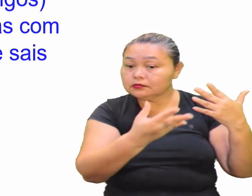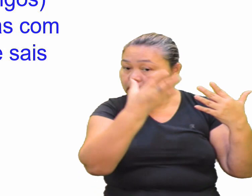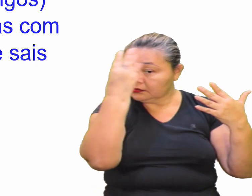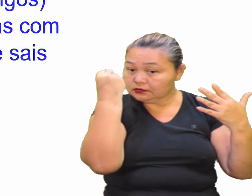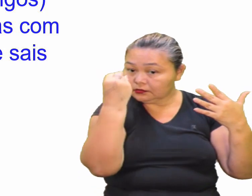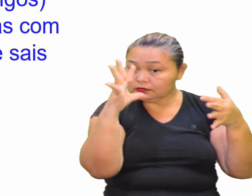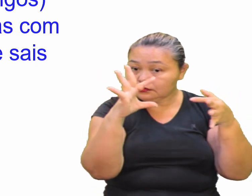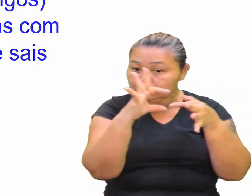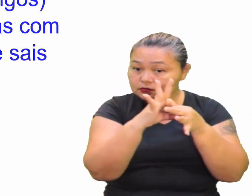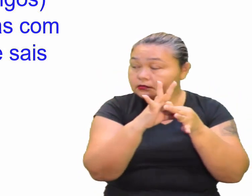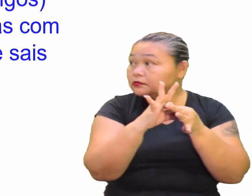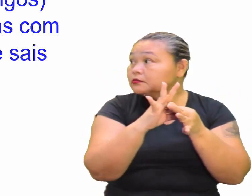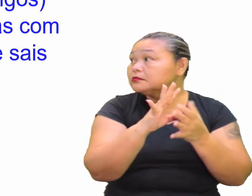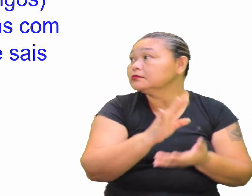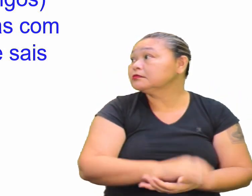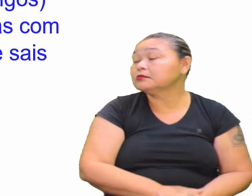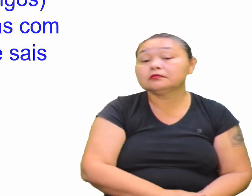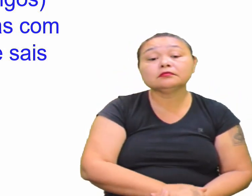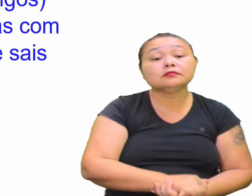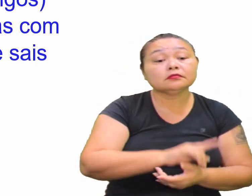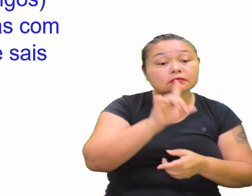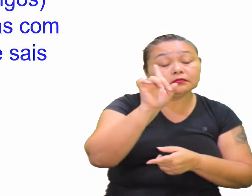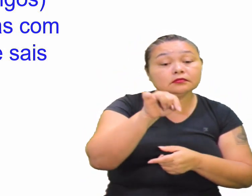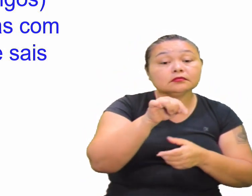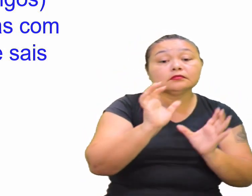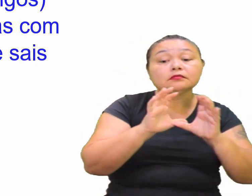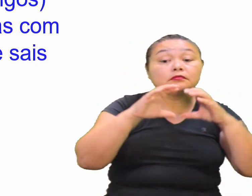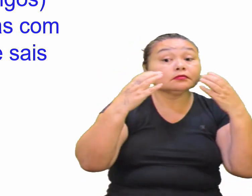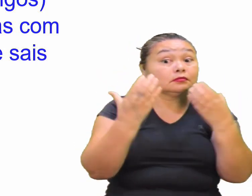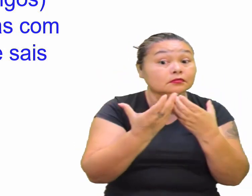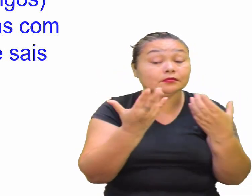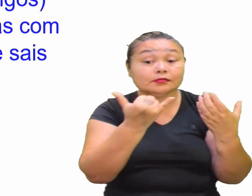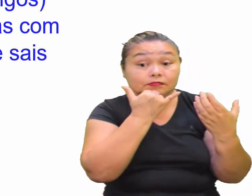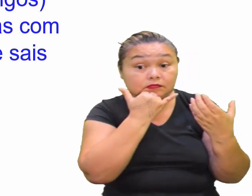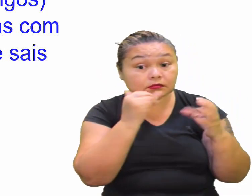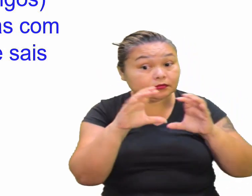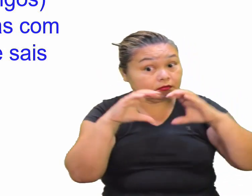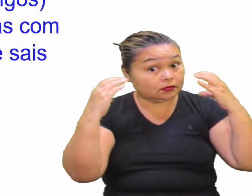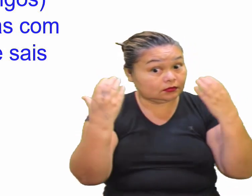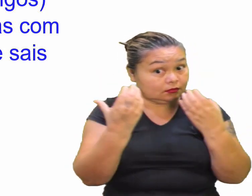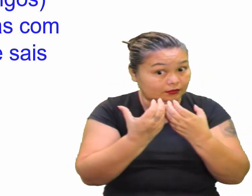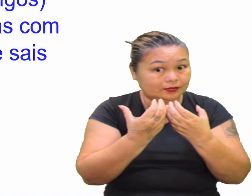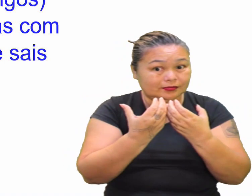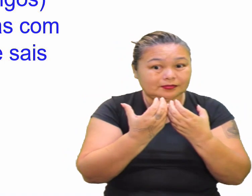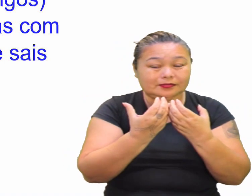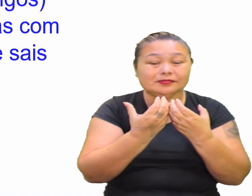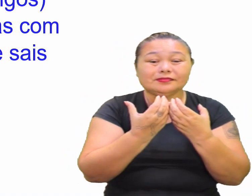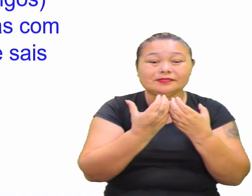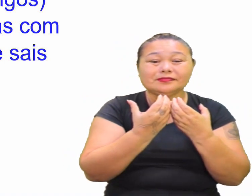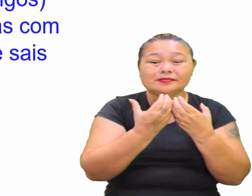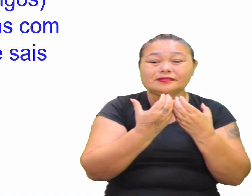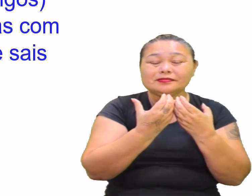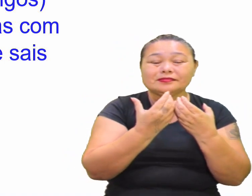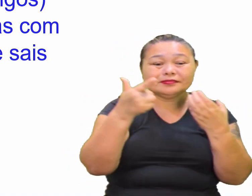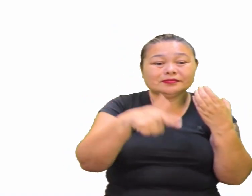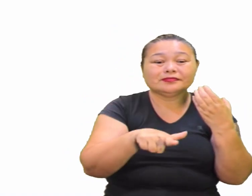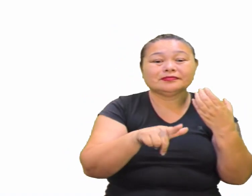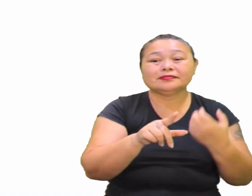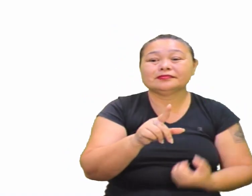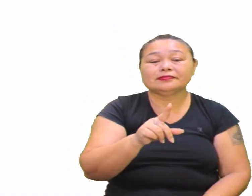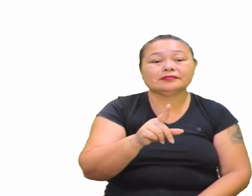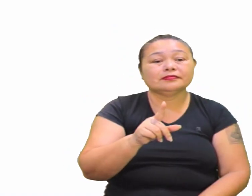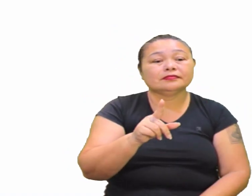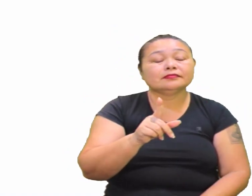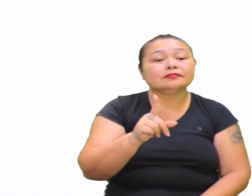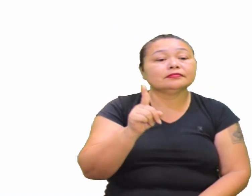dessa associação. Pode ser população, né? É comunidade. Comunidade. A professora aqui, mais uma vez, vamos lá. É porque